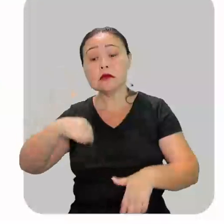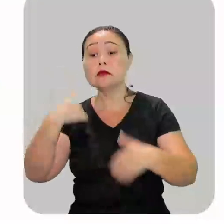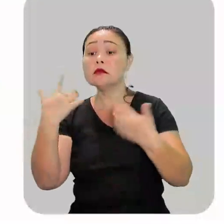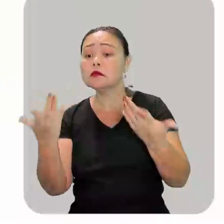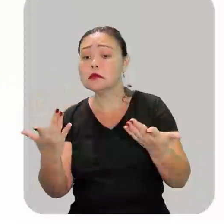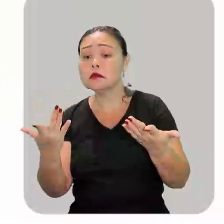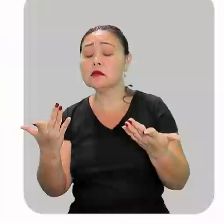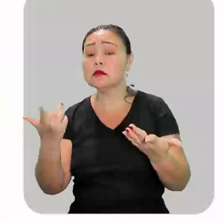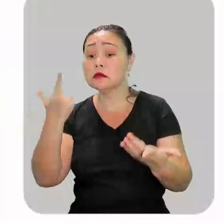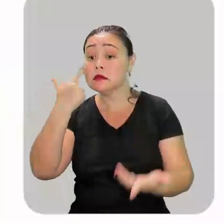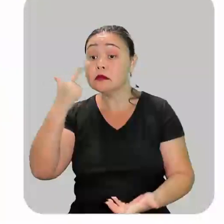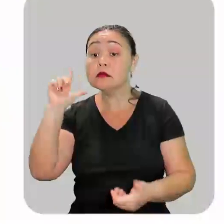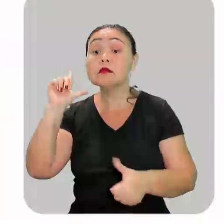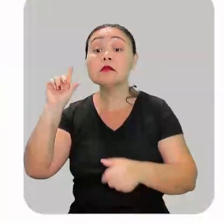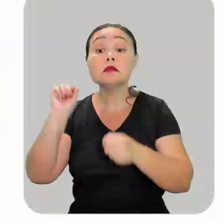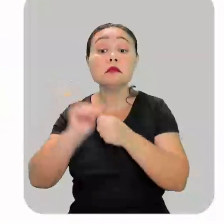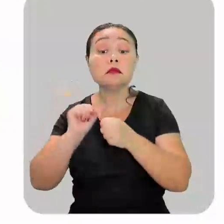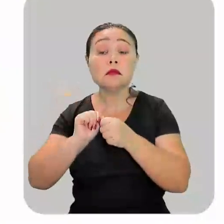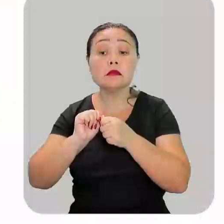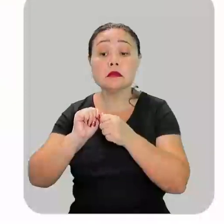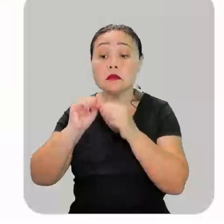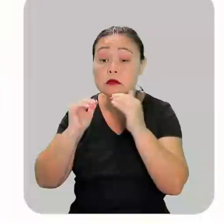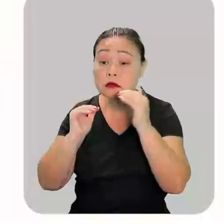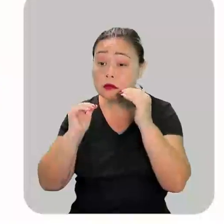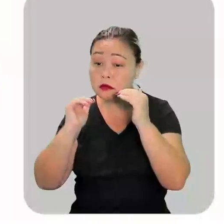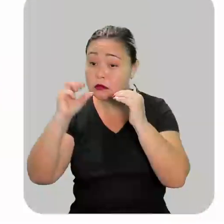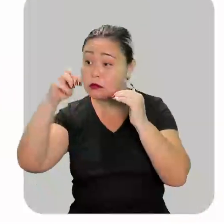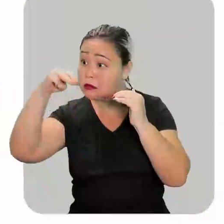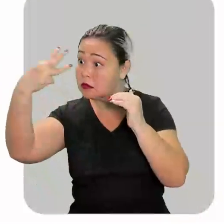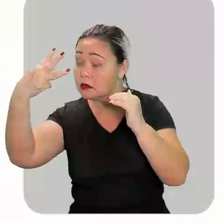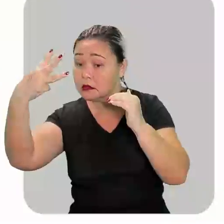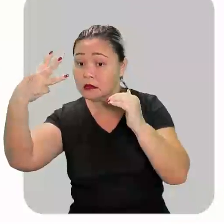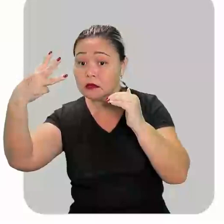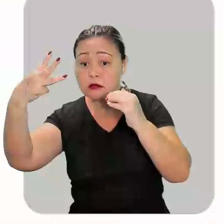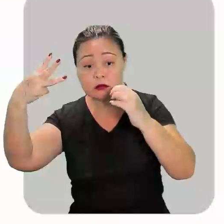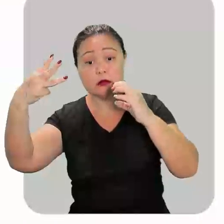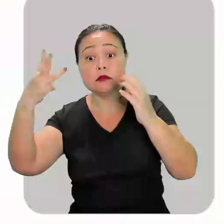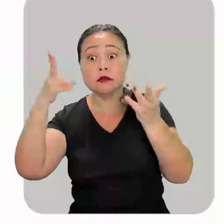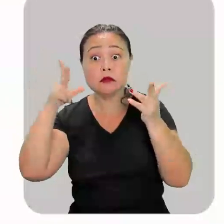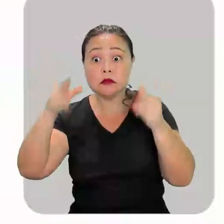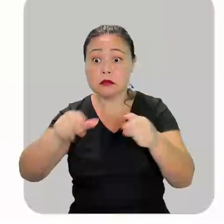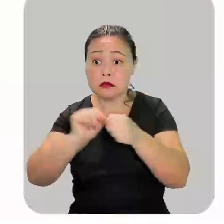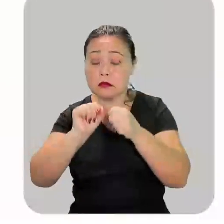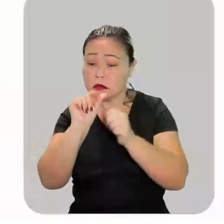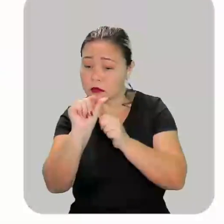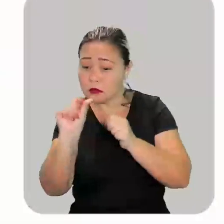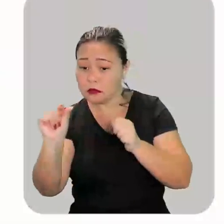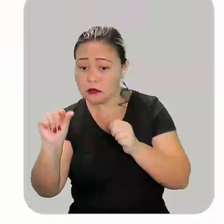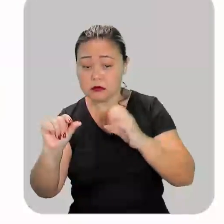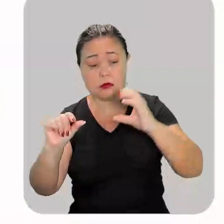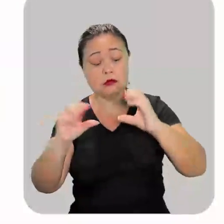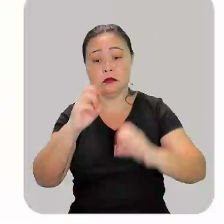então tá, né? Então agora o que a gente vai fazer? Eu quero chegar em metros cúbicos, mas com a mesma unidade. Isso. Então,